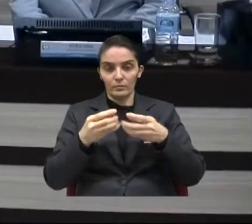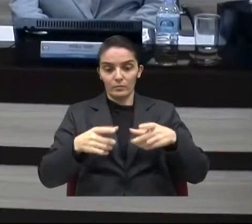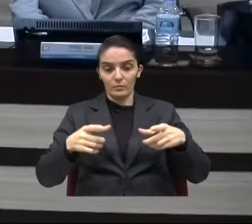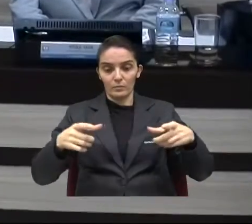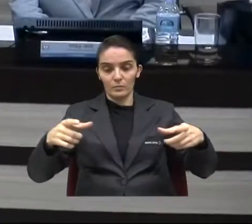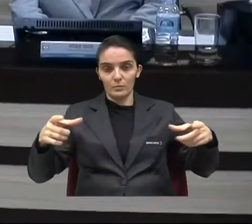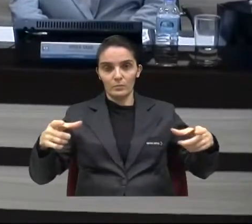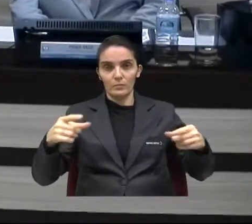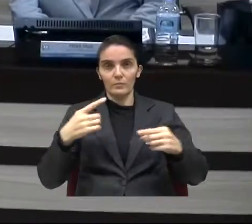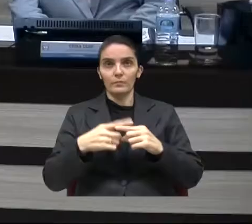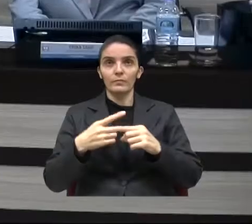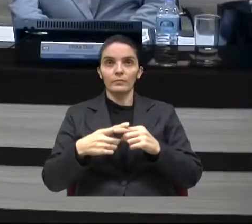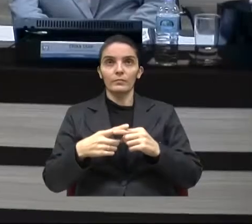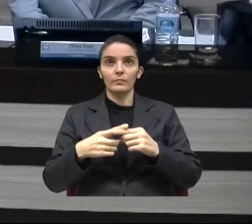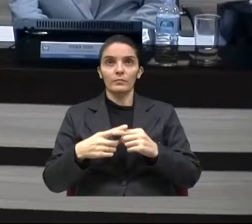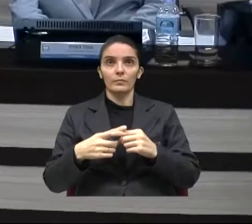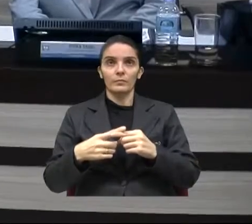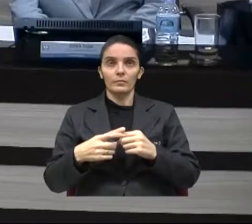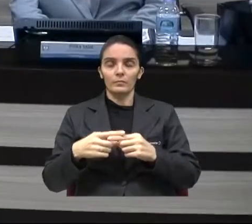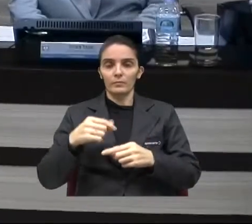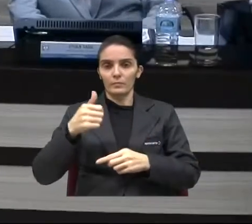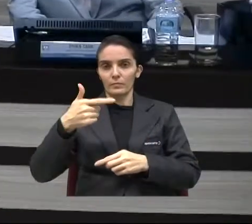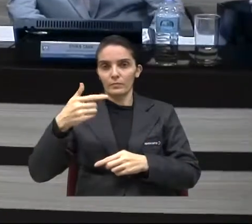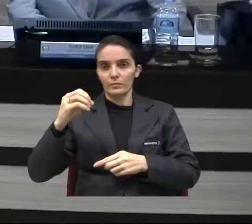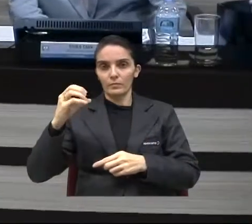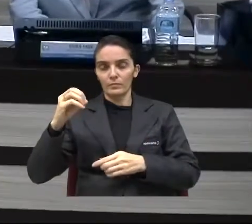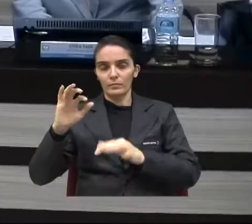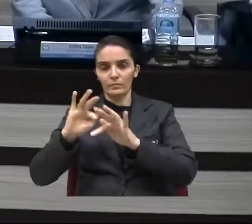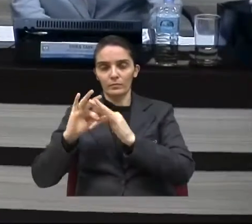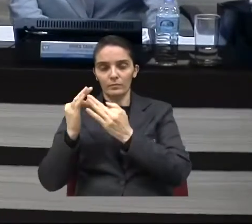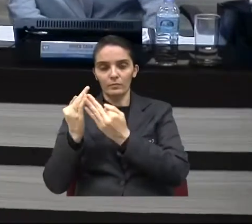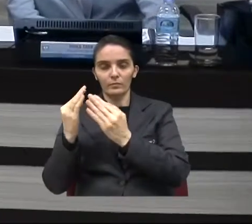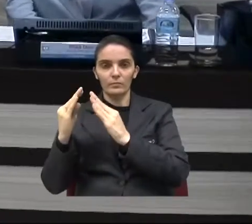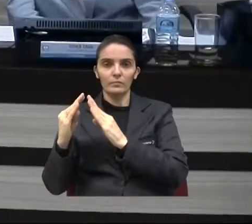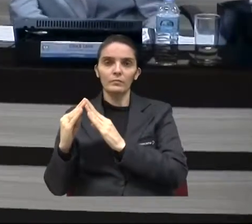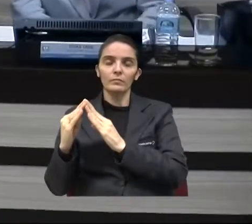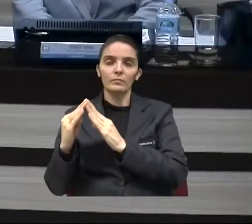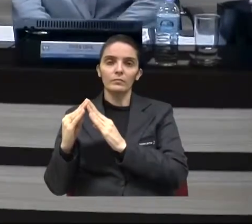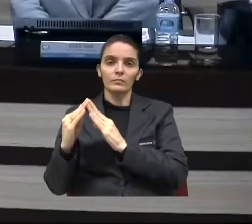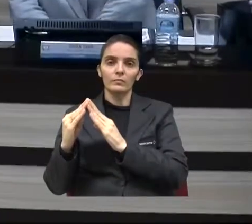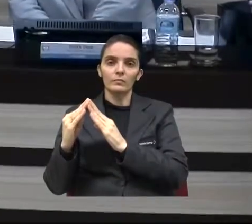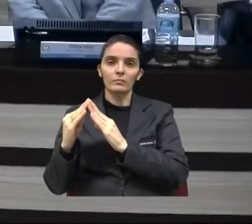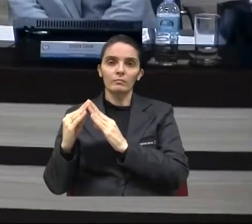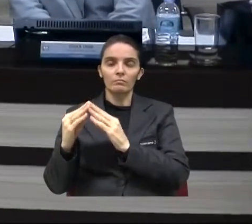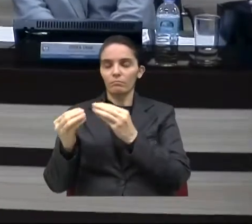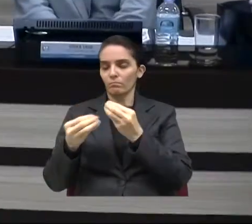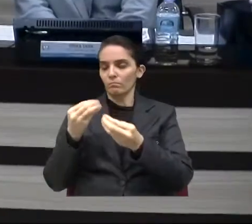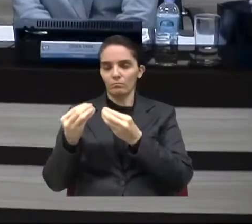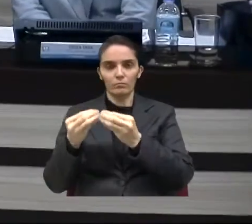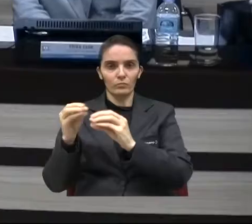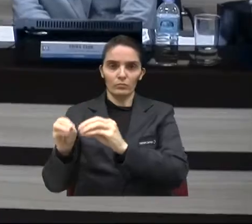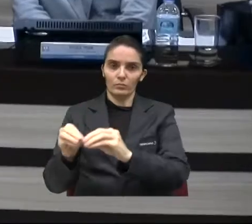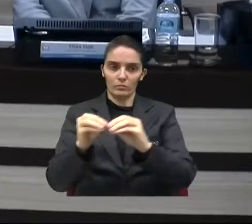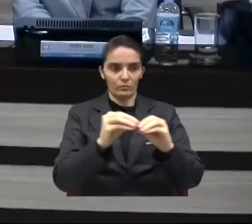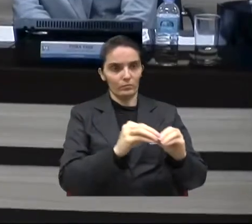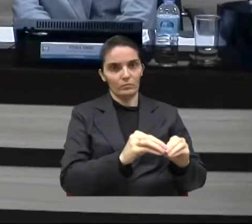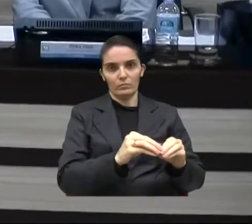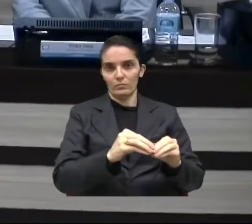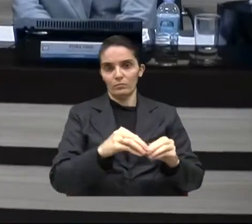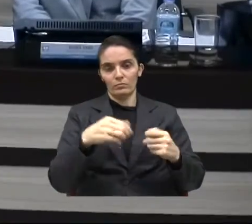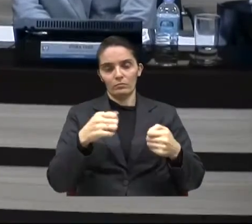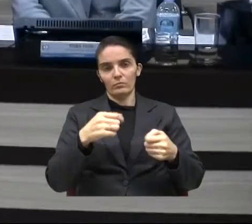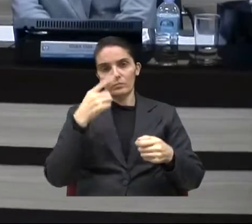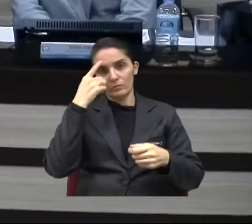quando você coloca ali 1.200 famílias ali morando, e depois você não tira mais, aí você tem que pensar